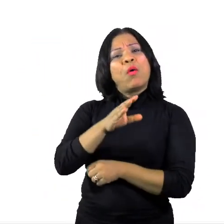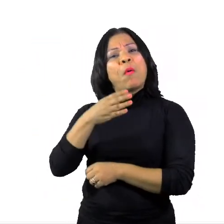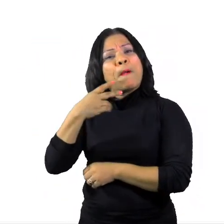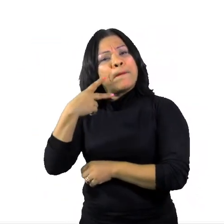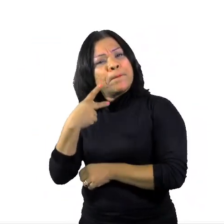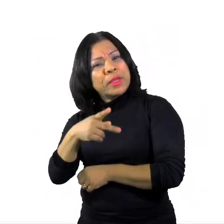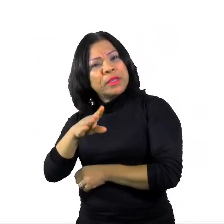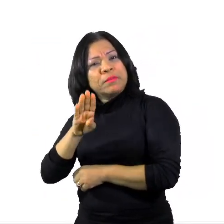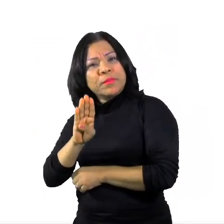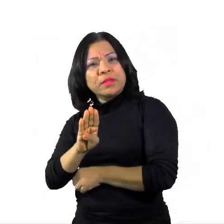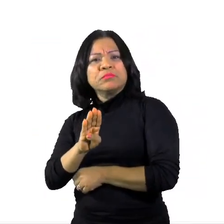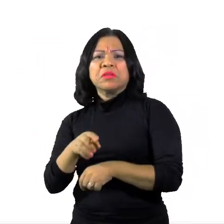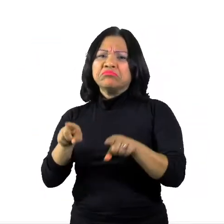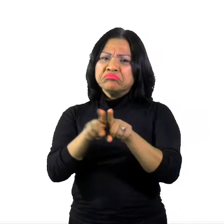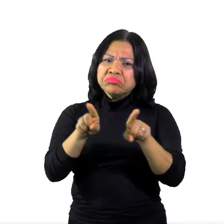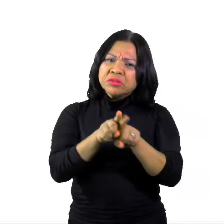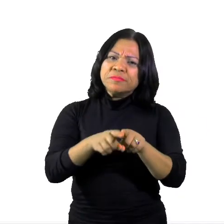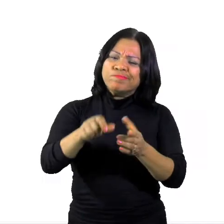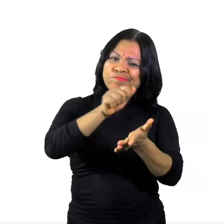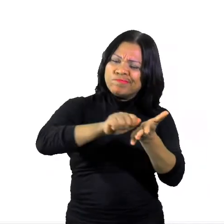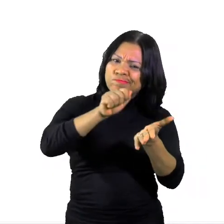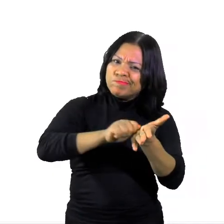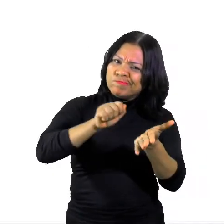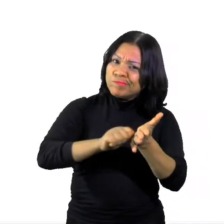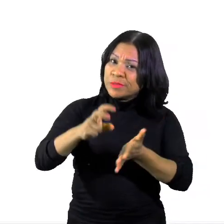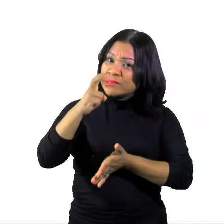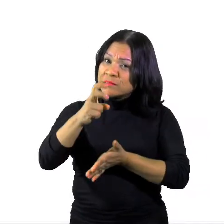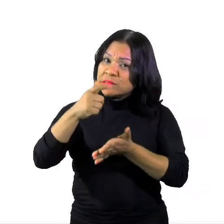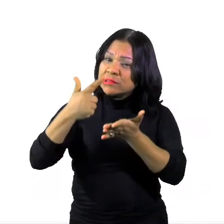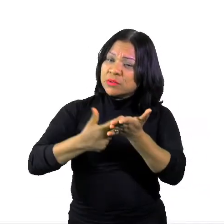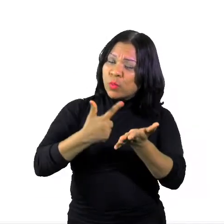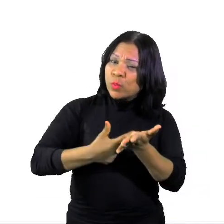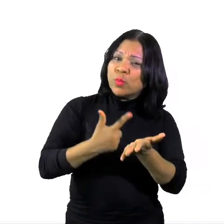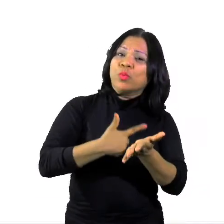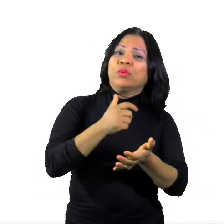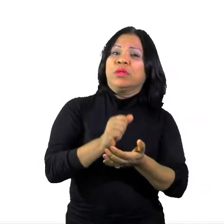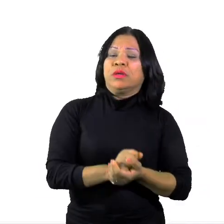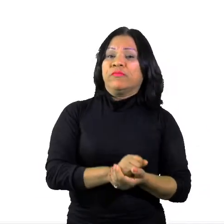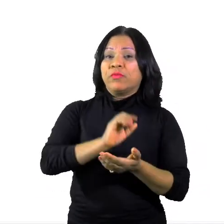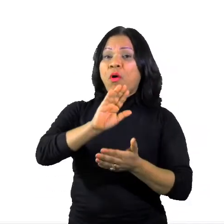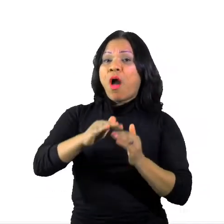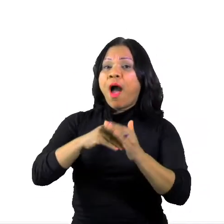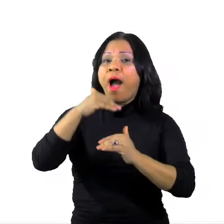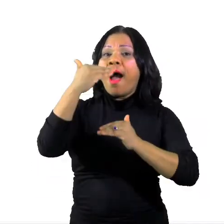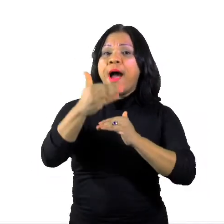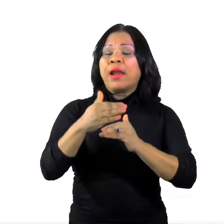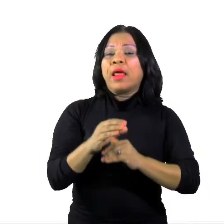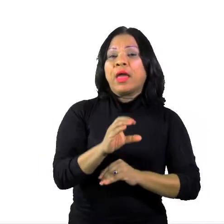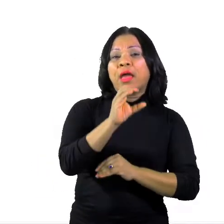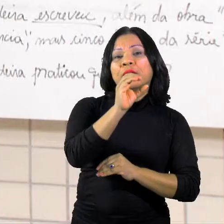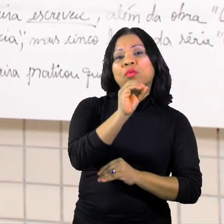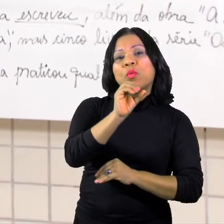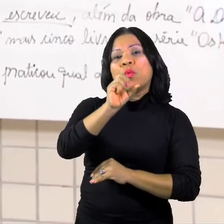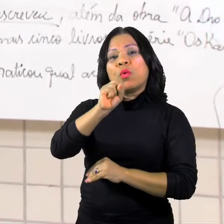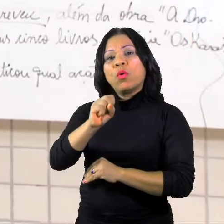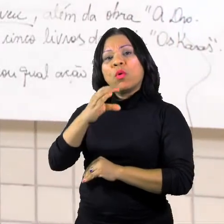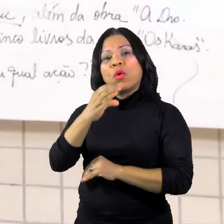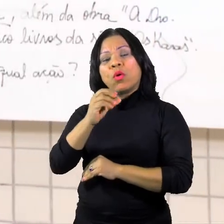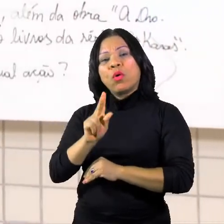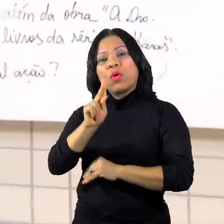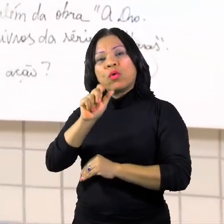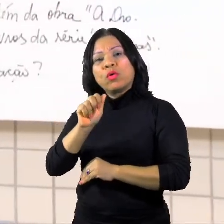da série Os Caras. Pedro Bandeira praticou qual ação? Aqui no quadro para